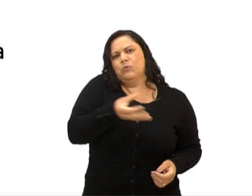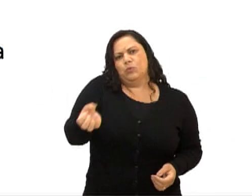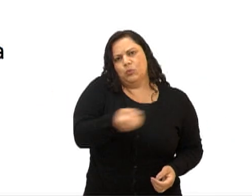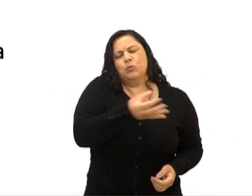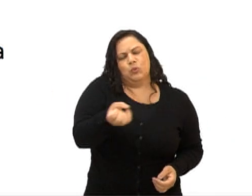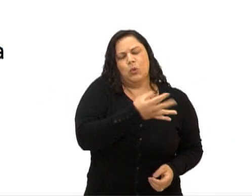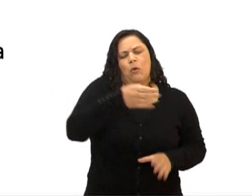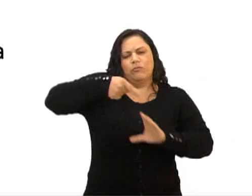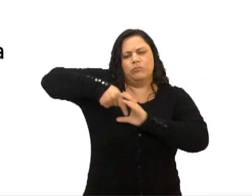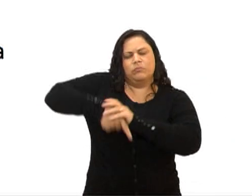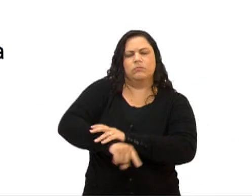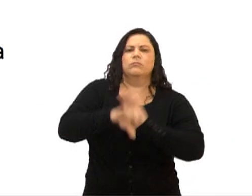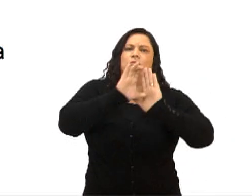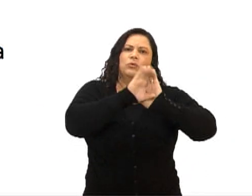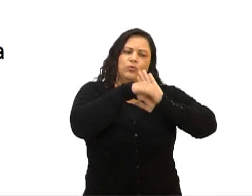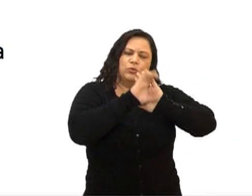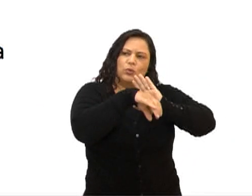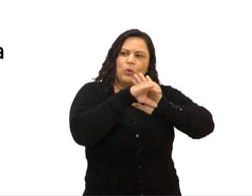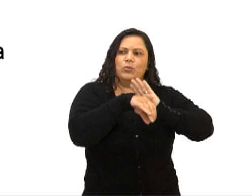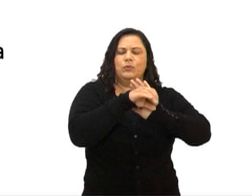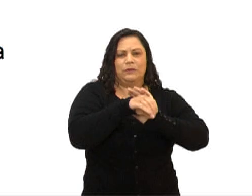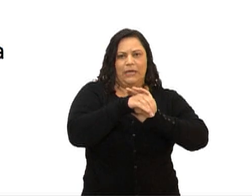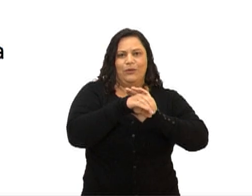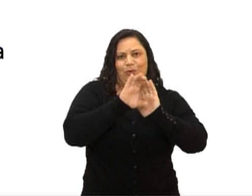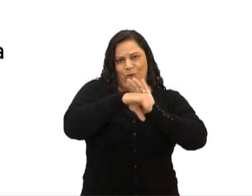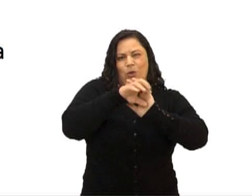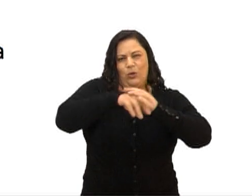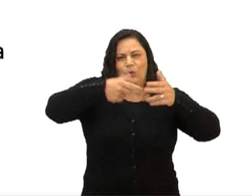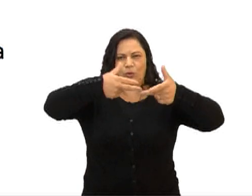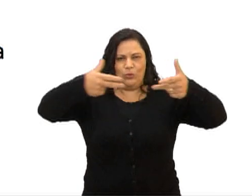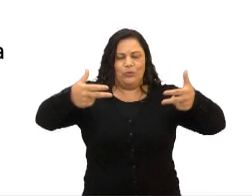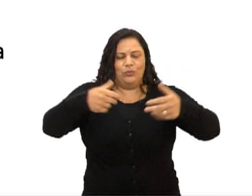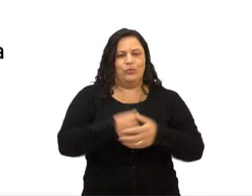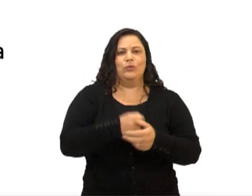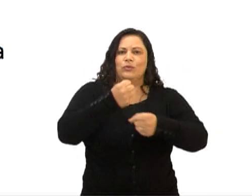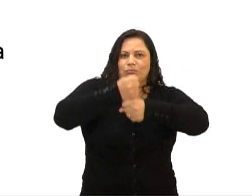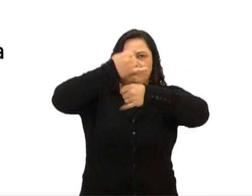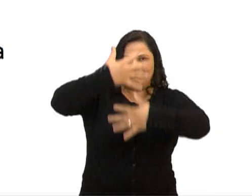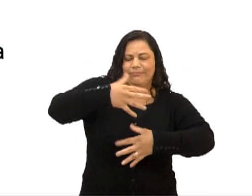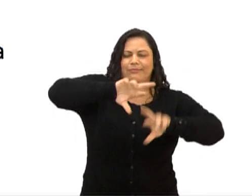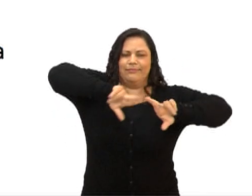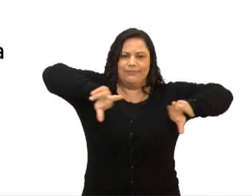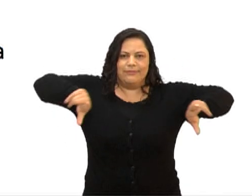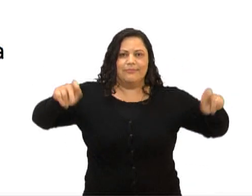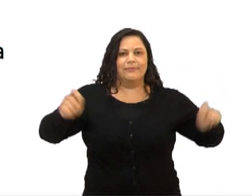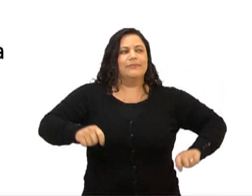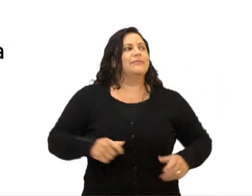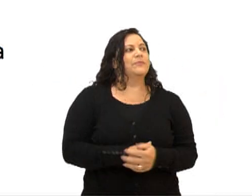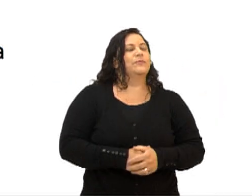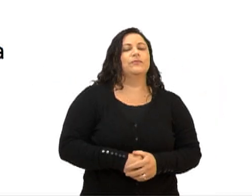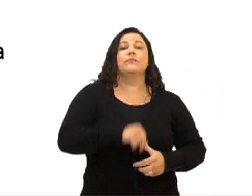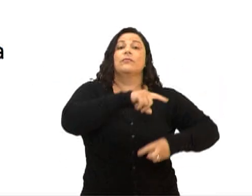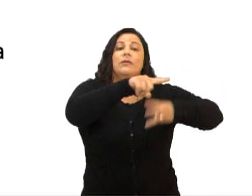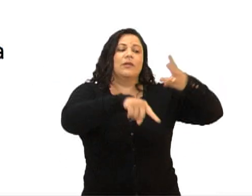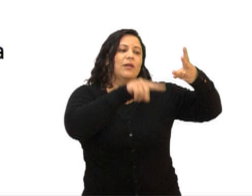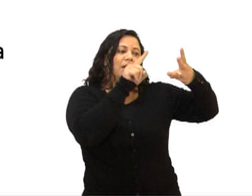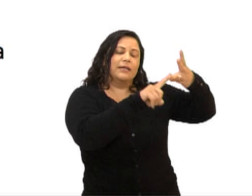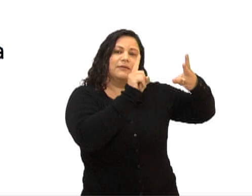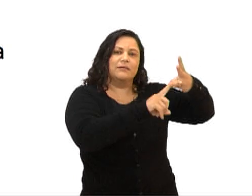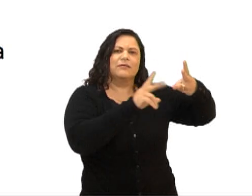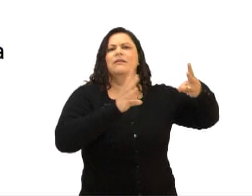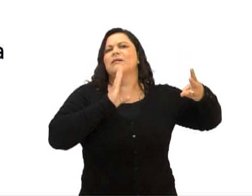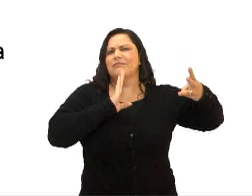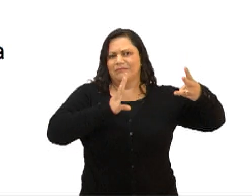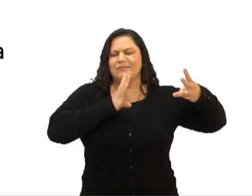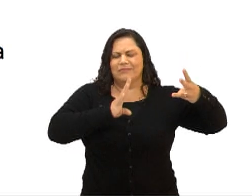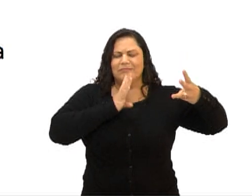pouquinho os conceitos das classificações de sujeito e predicado, ok? Aqui para o nosso terceiro objetivo vamos ler, olha, reconhecer o